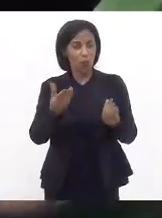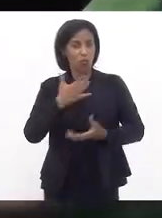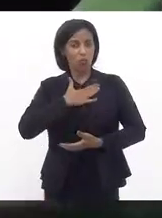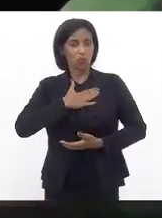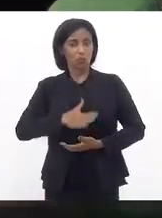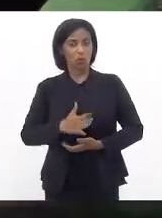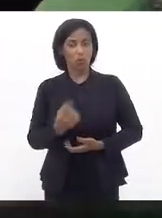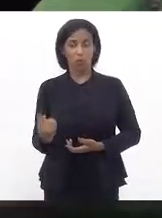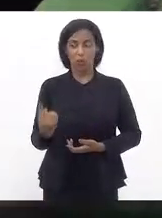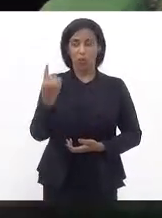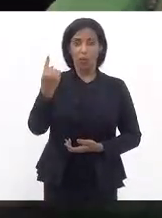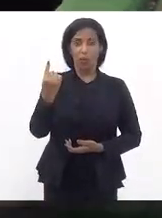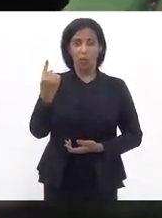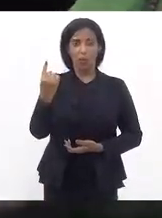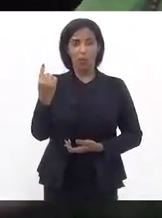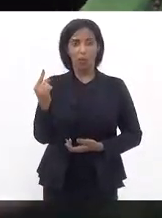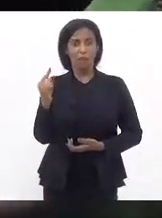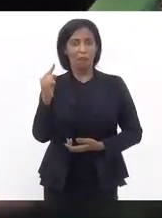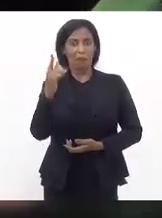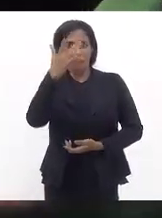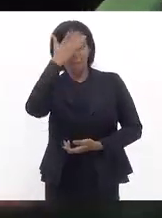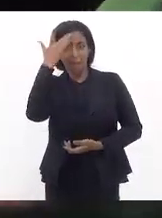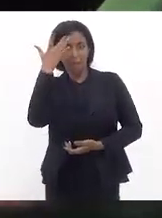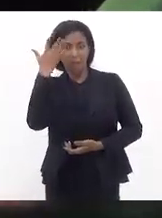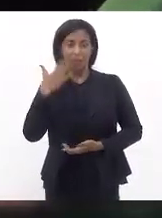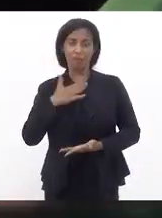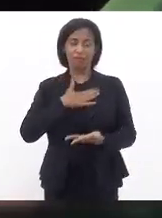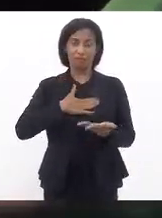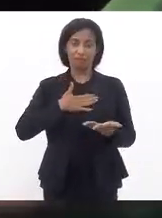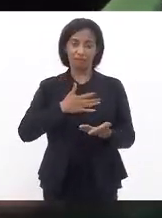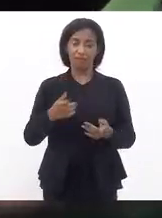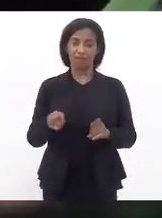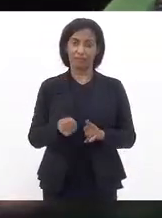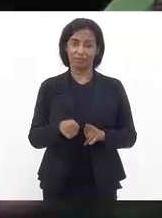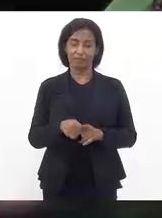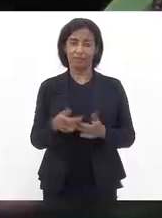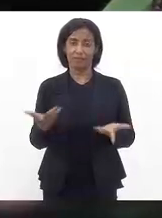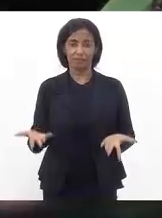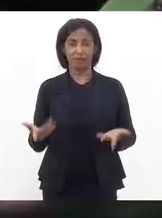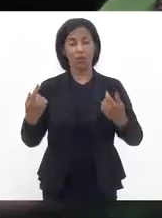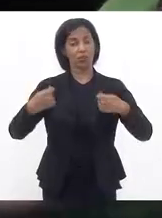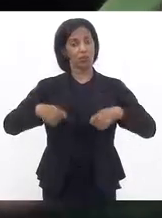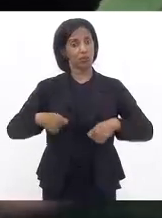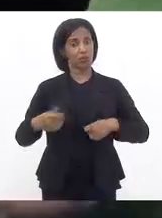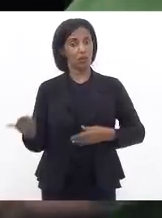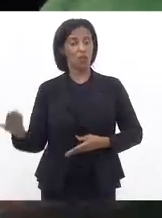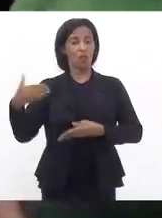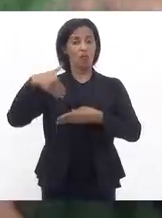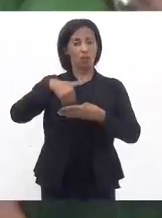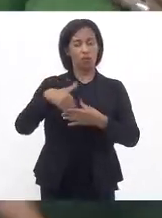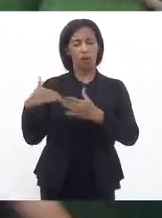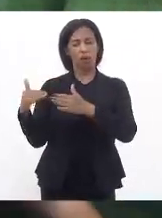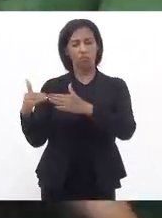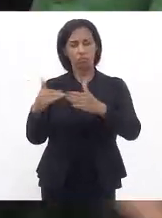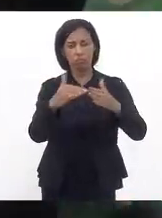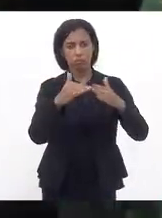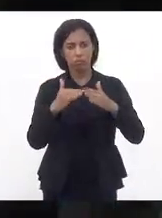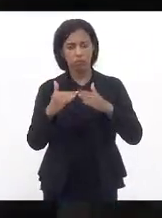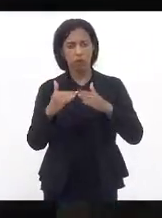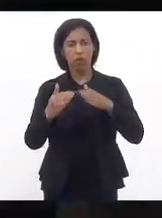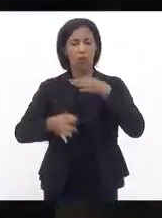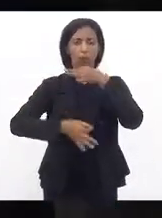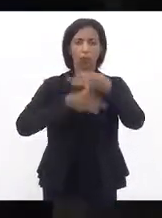será é de um parlamentar que vai agradar então aquele de precisa votar de acordo com as nossas